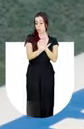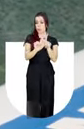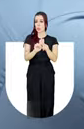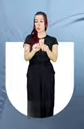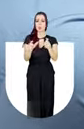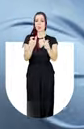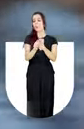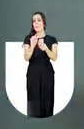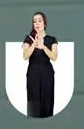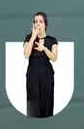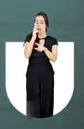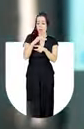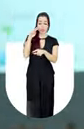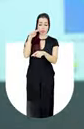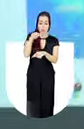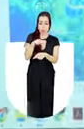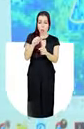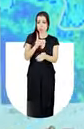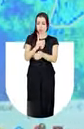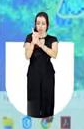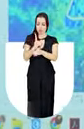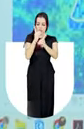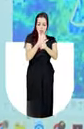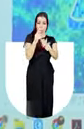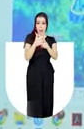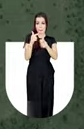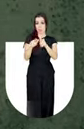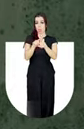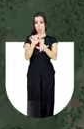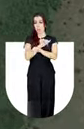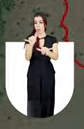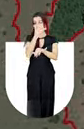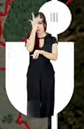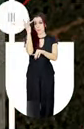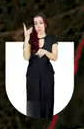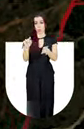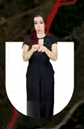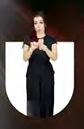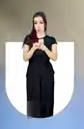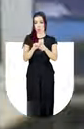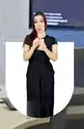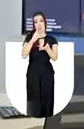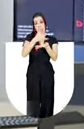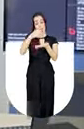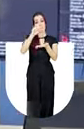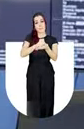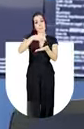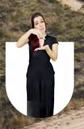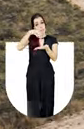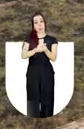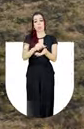em Mato Grosso do Sul é referência nacional. Utilizamos um mapeamento por satélite para identificar as áreas desmatadas e notificar os